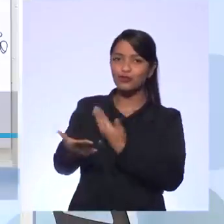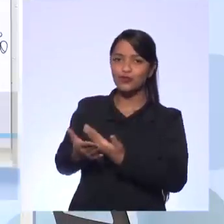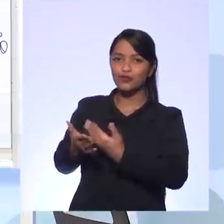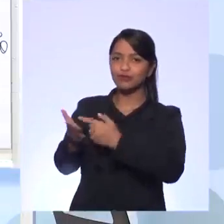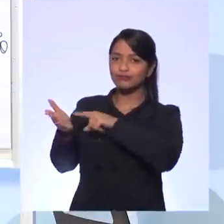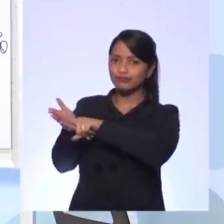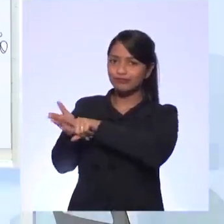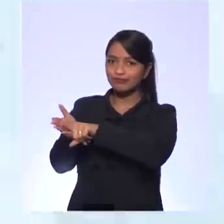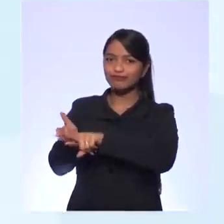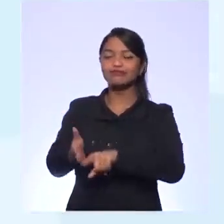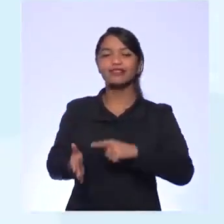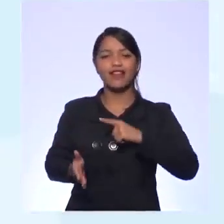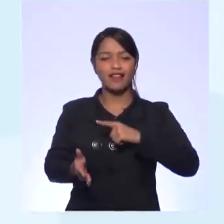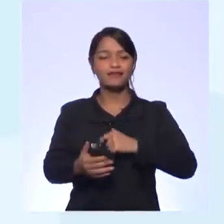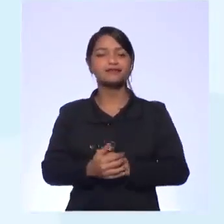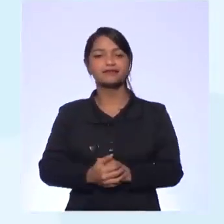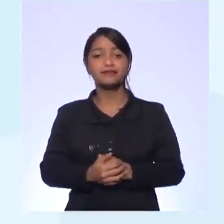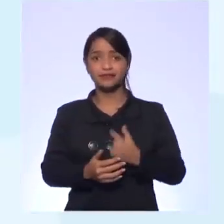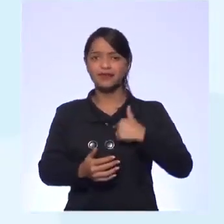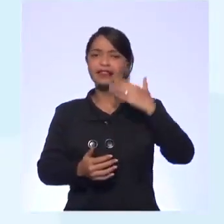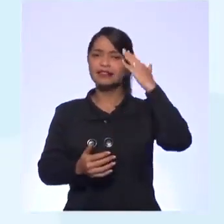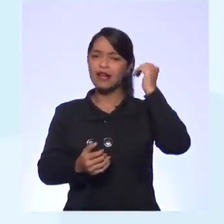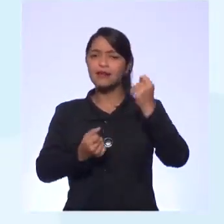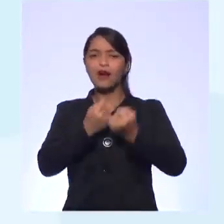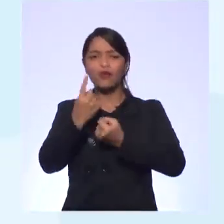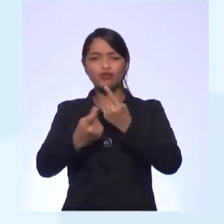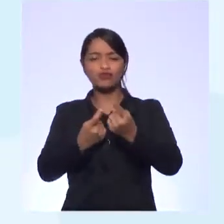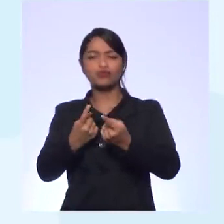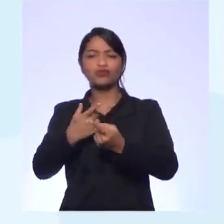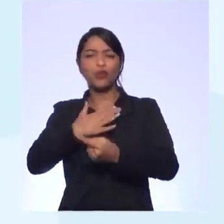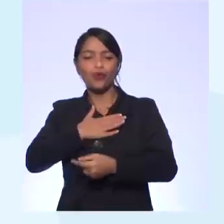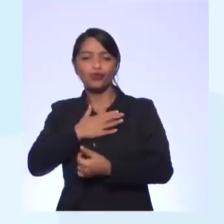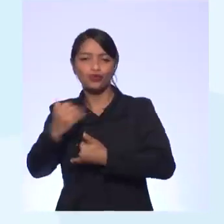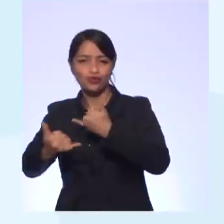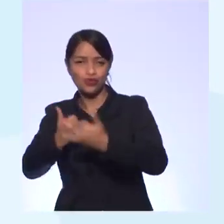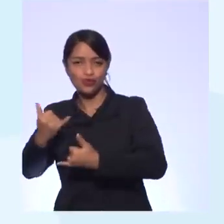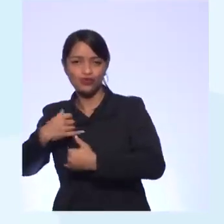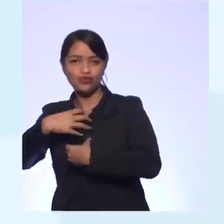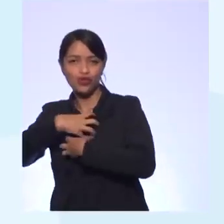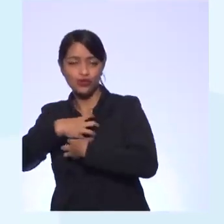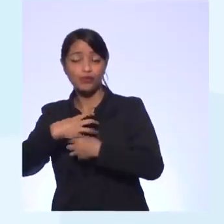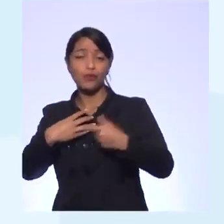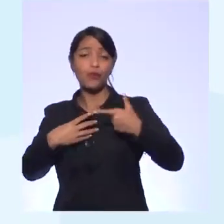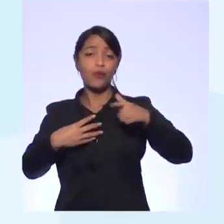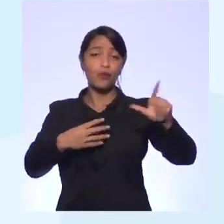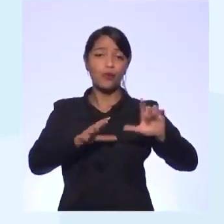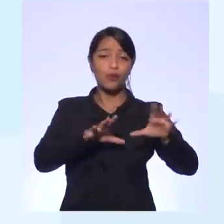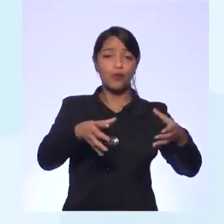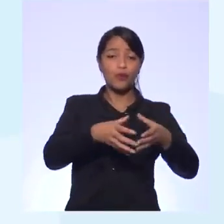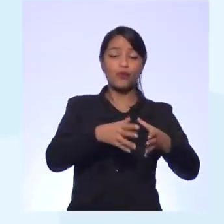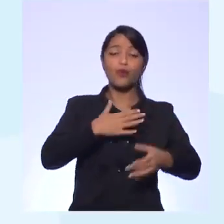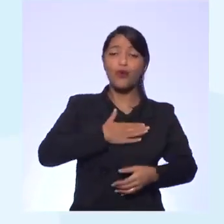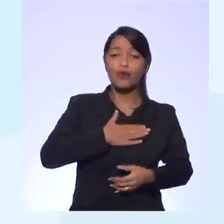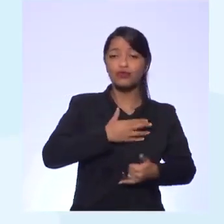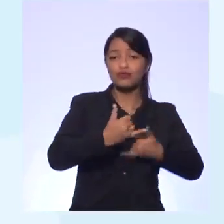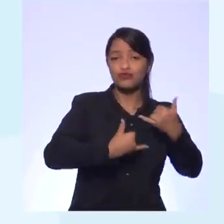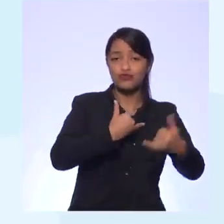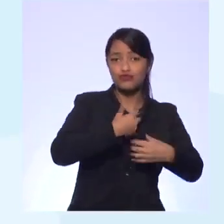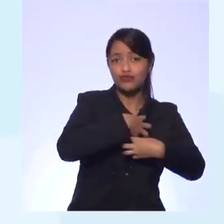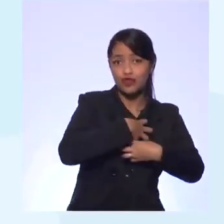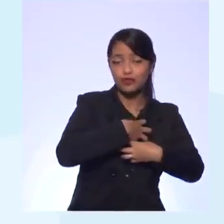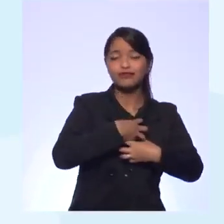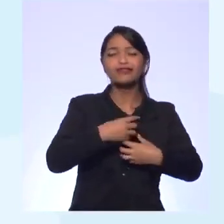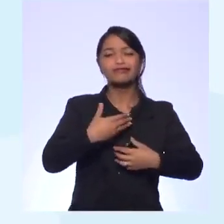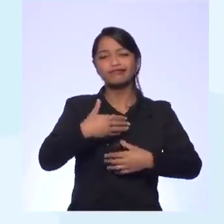pergunta. Eu sei que tem um pessoal que joga um tipo de jogo, tem um pessoal que joga outro tipo de jogo, e aí vocês vão entrar até, às vezes, numa discussão. Um